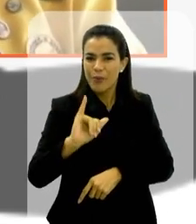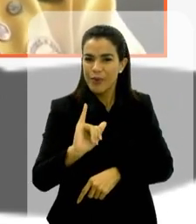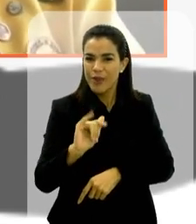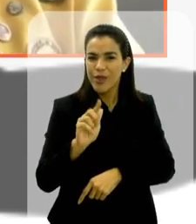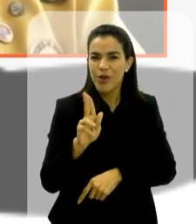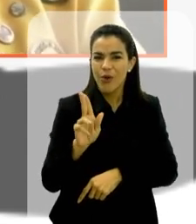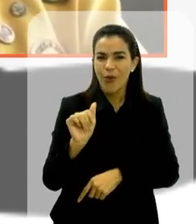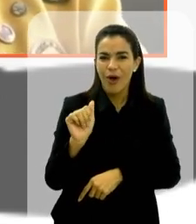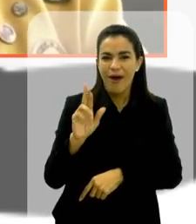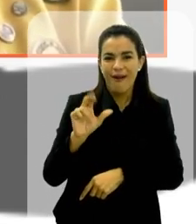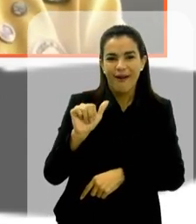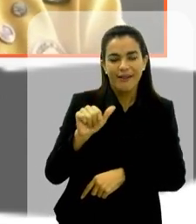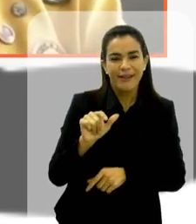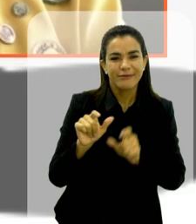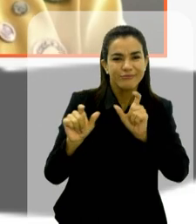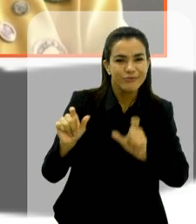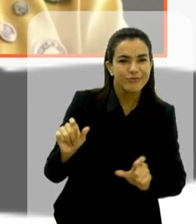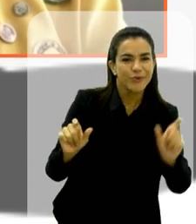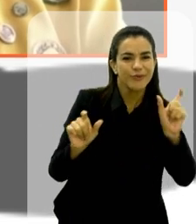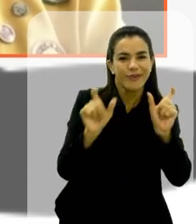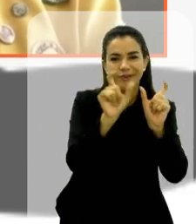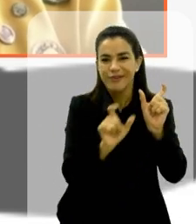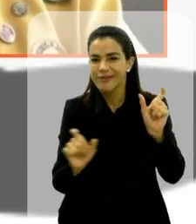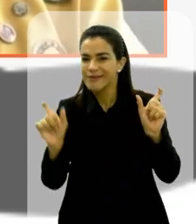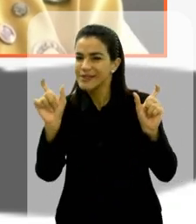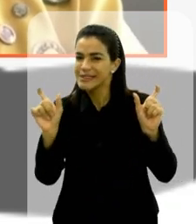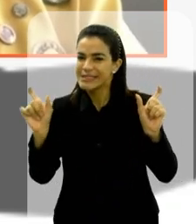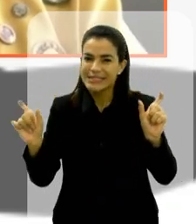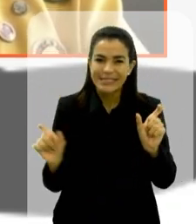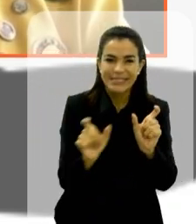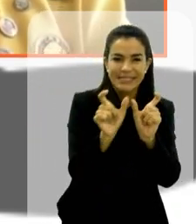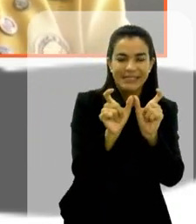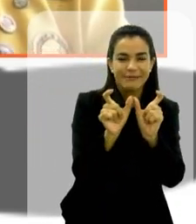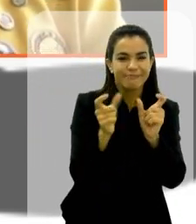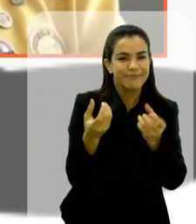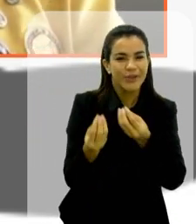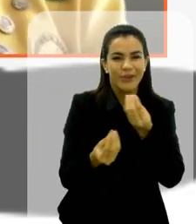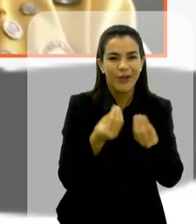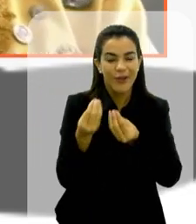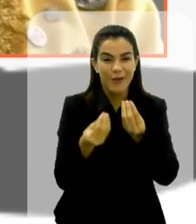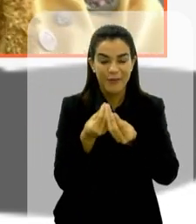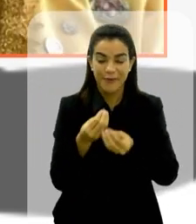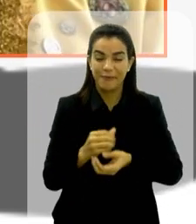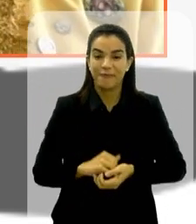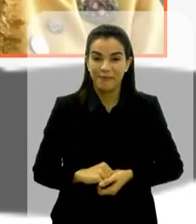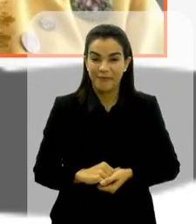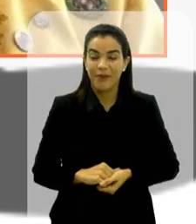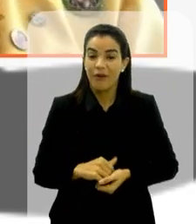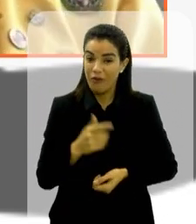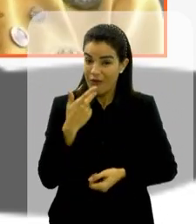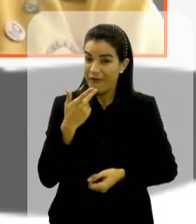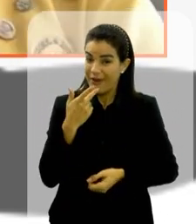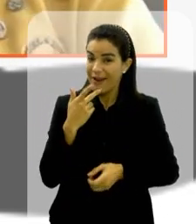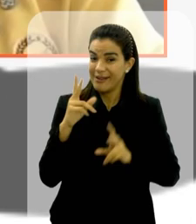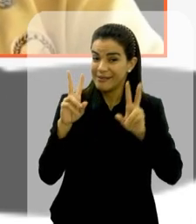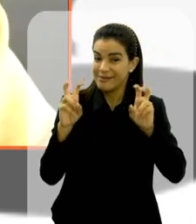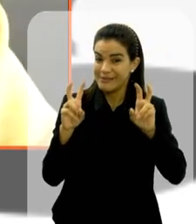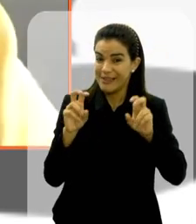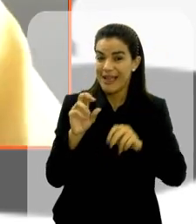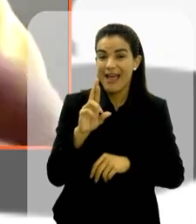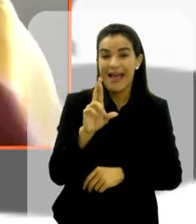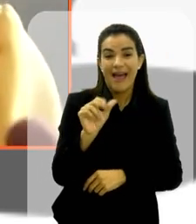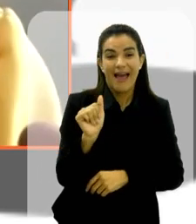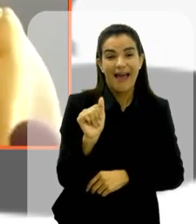de sufixos e prefixos. De onde surge isso, Clério? Vou até adiantar um pouco, né?